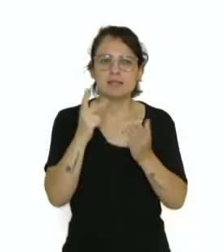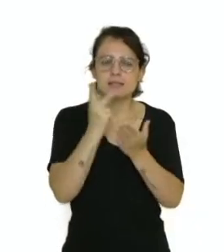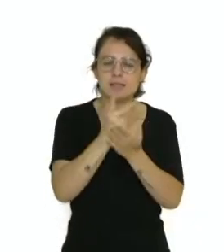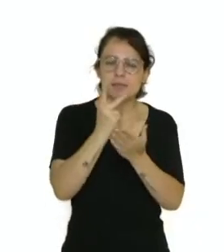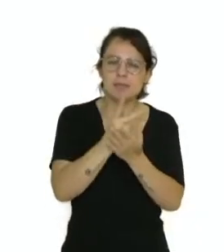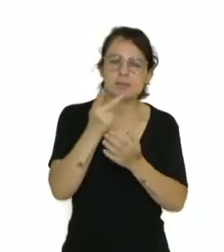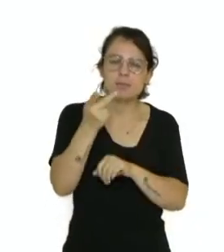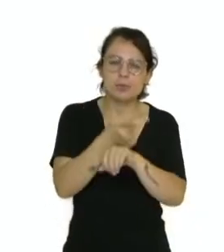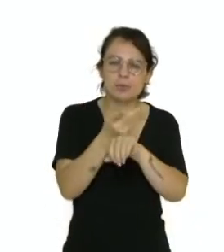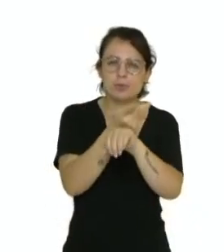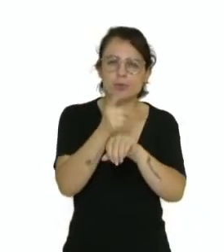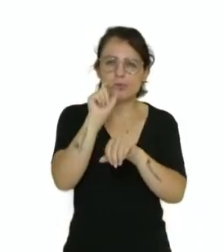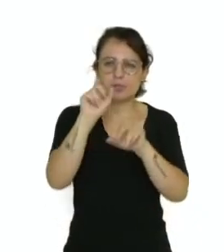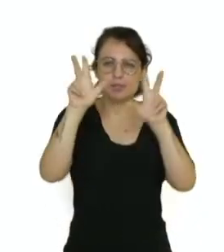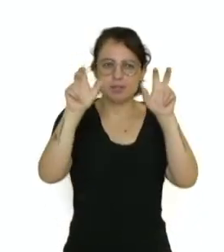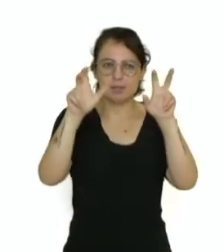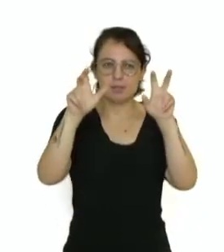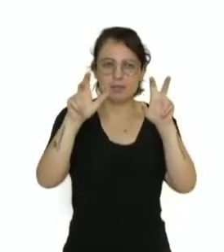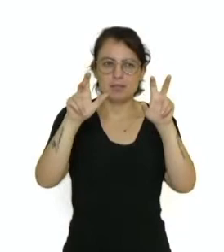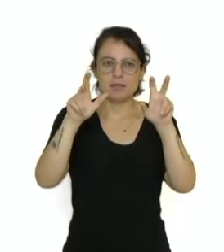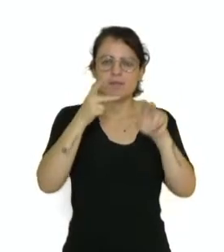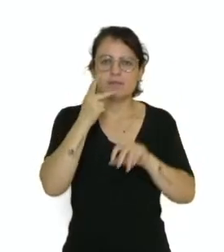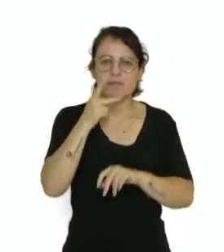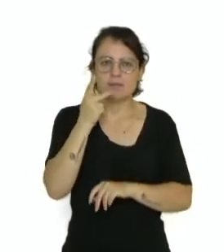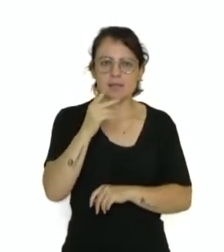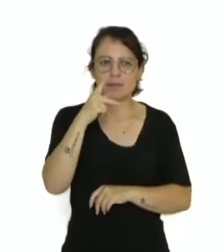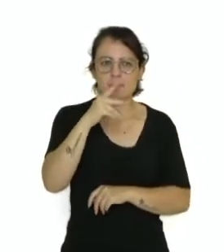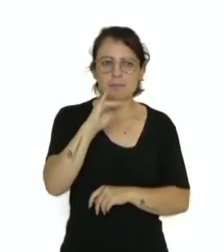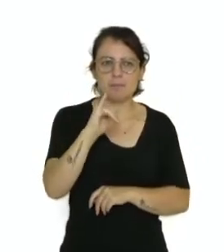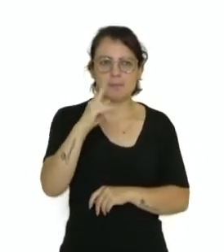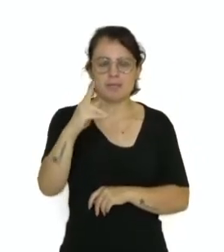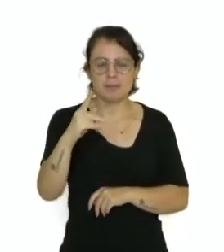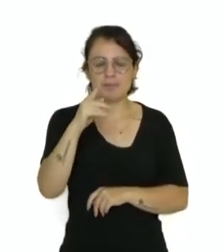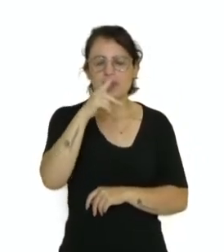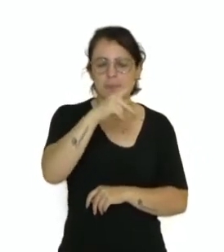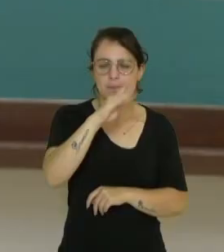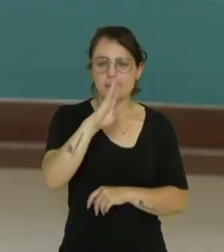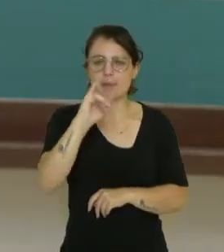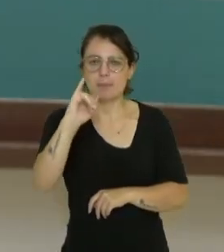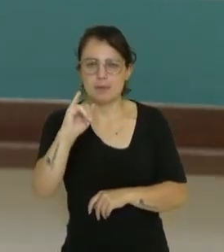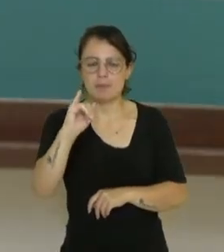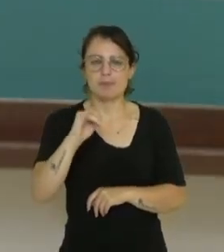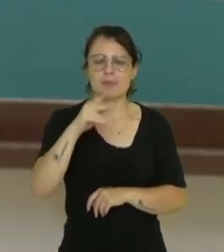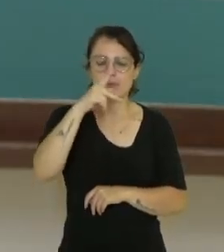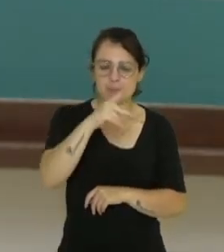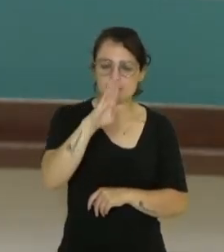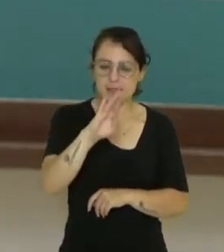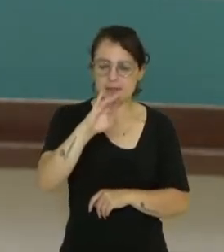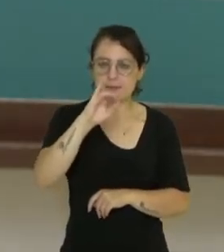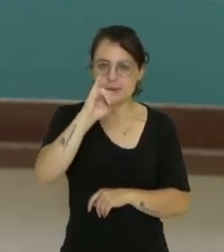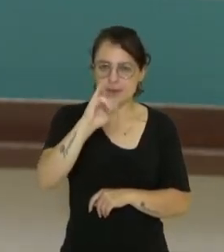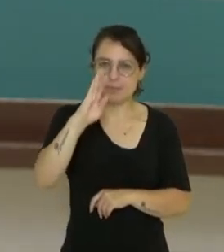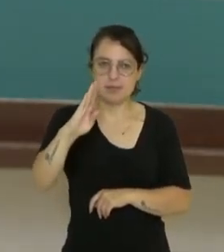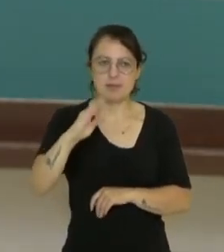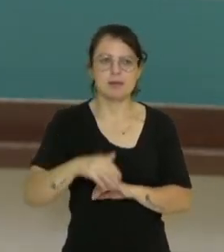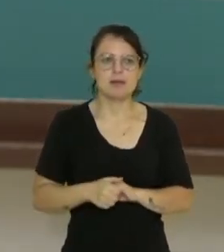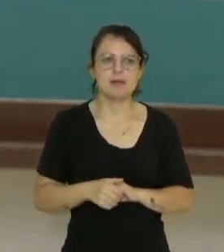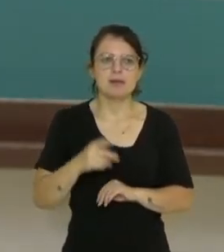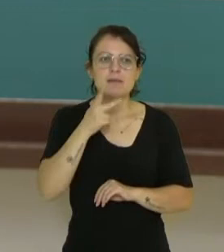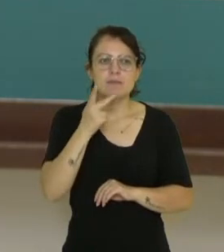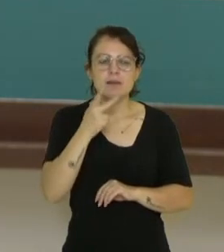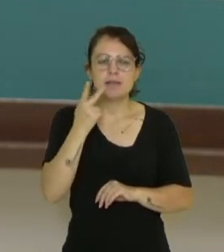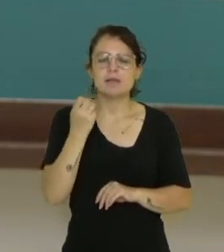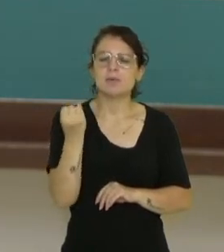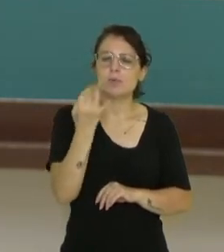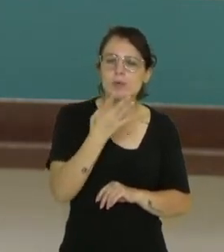tente buscar o conhecimento do produto interno bruto, que é literalmente a demanda da quantidade de recursos e